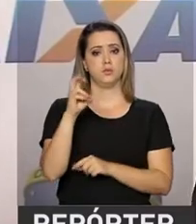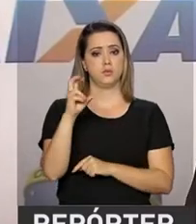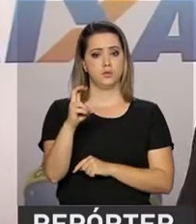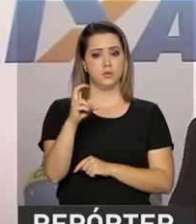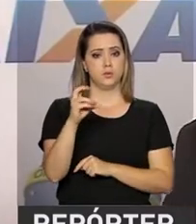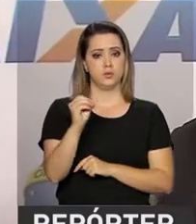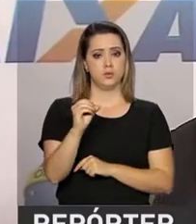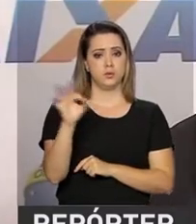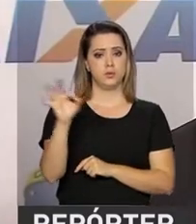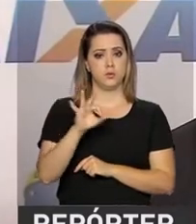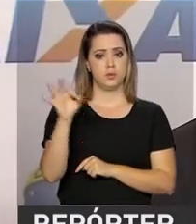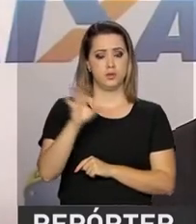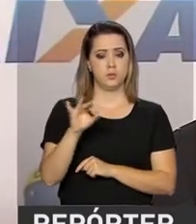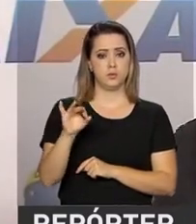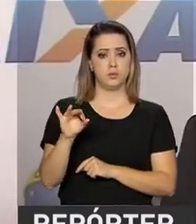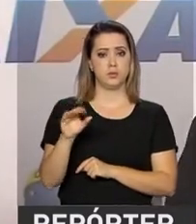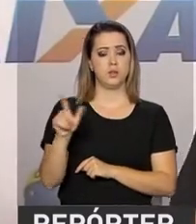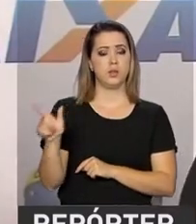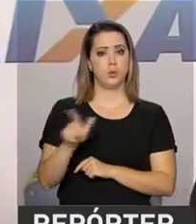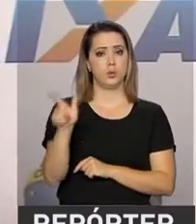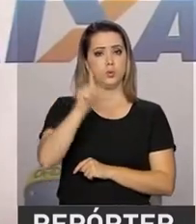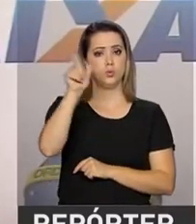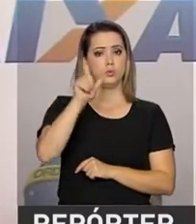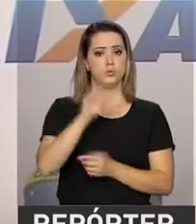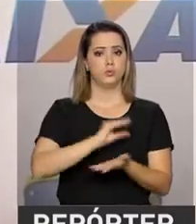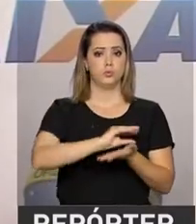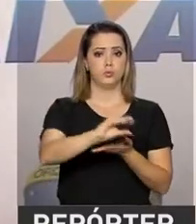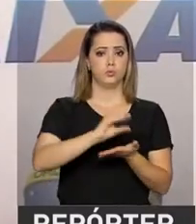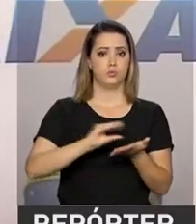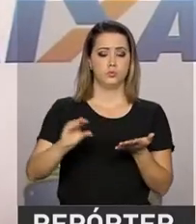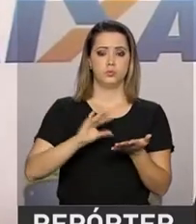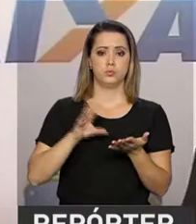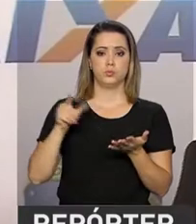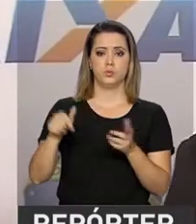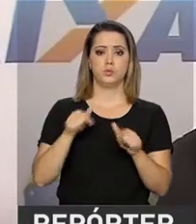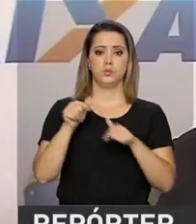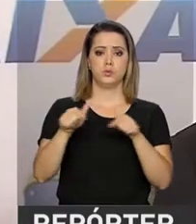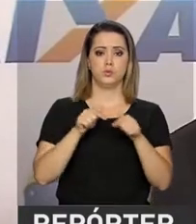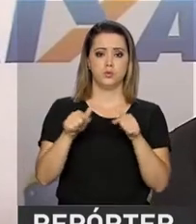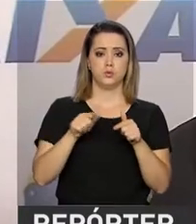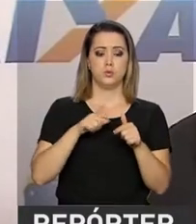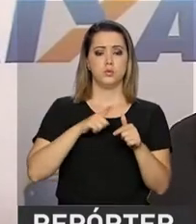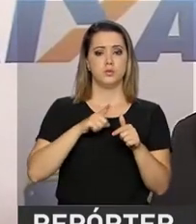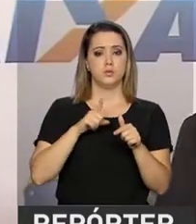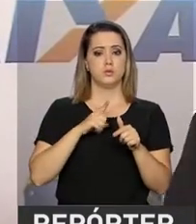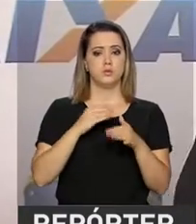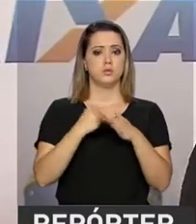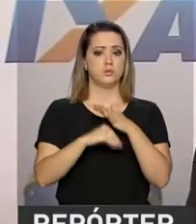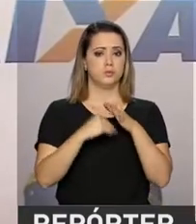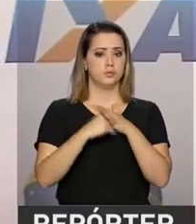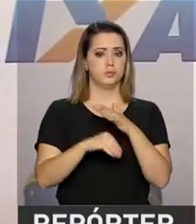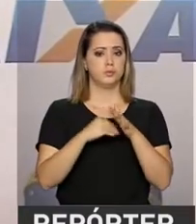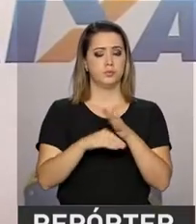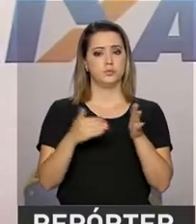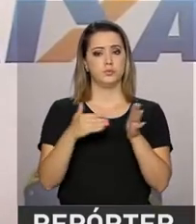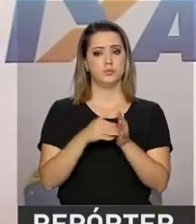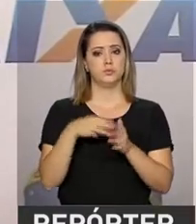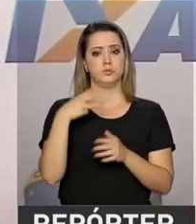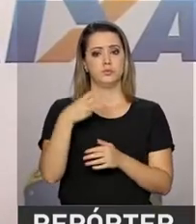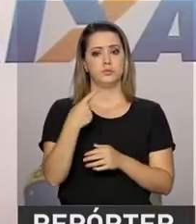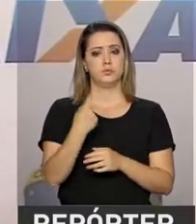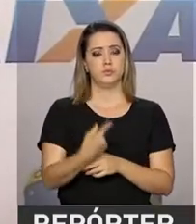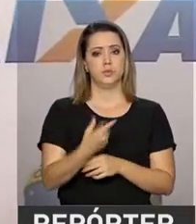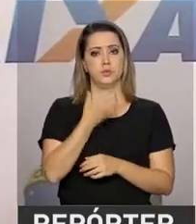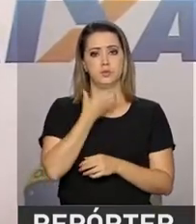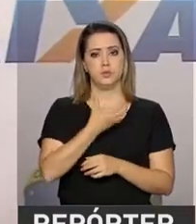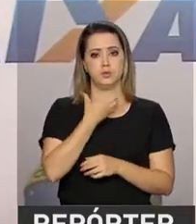do lucro líquido do fundo de garantia será distribuído a todos os trabalhos dores que tem em conta até o dia 31 de